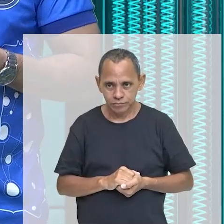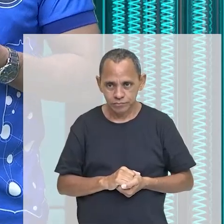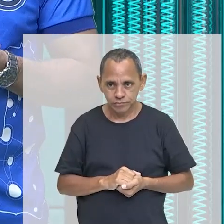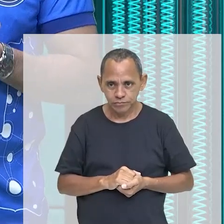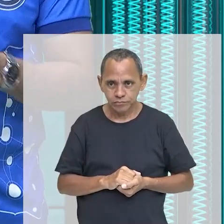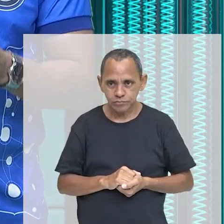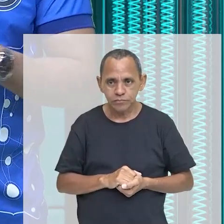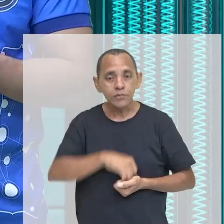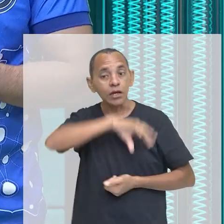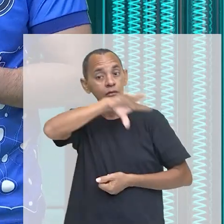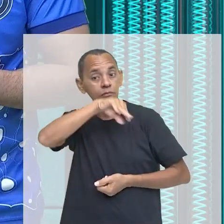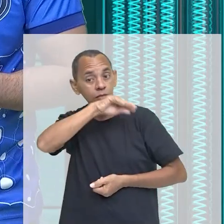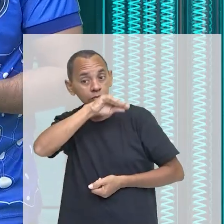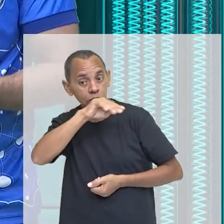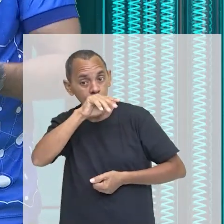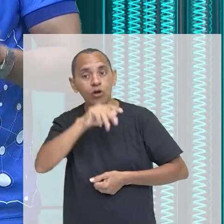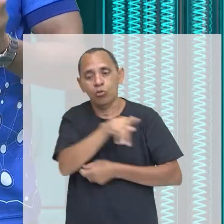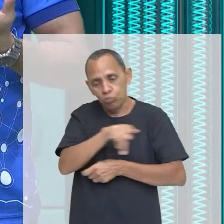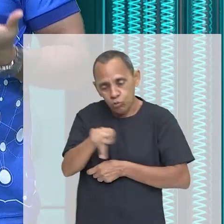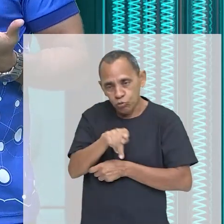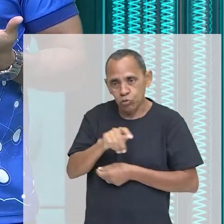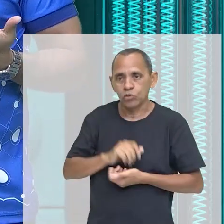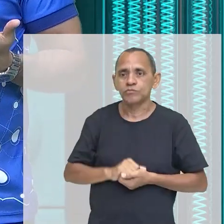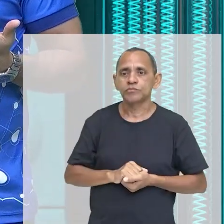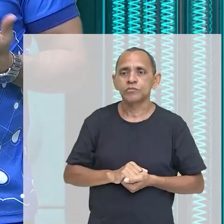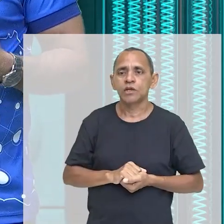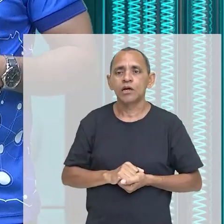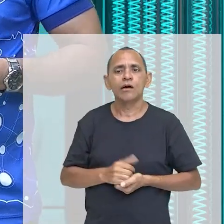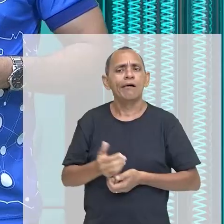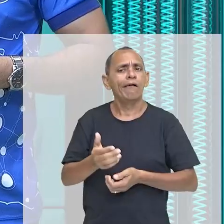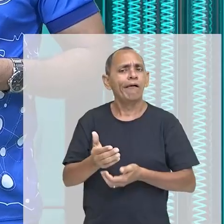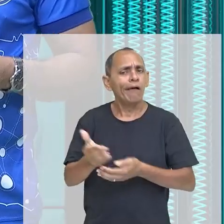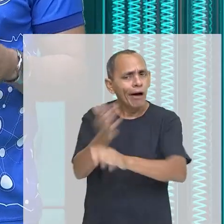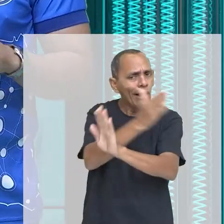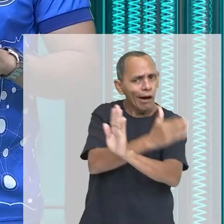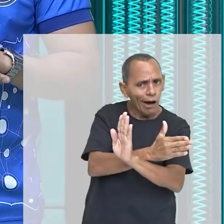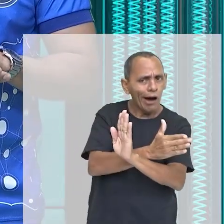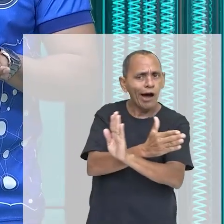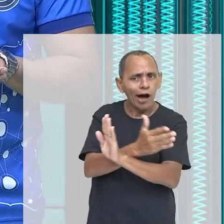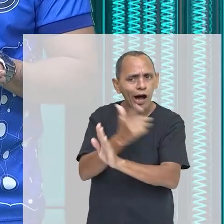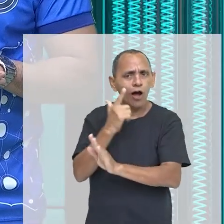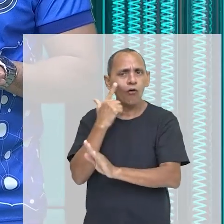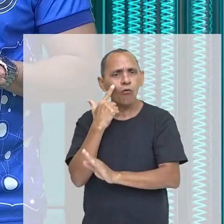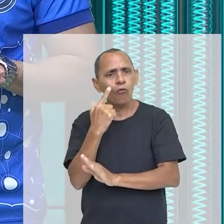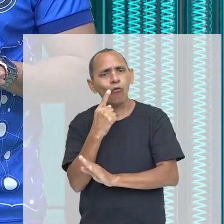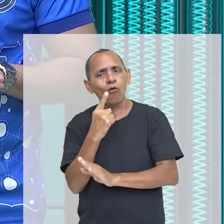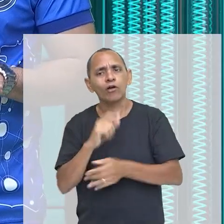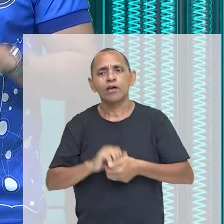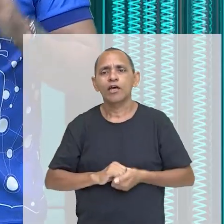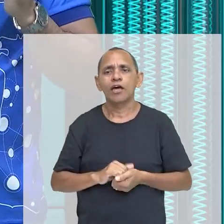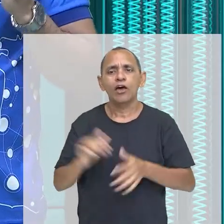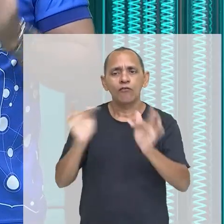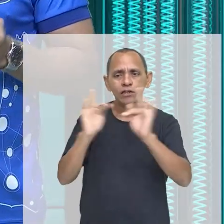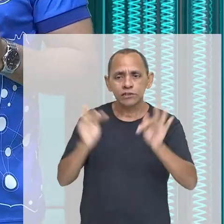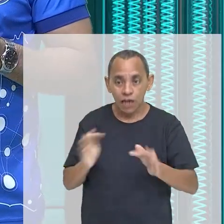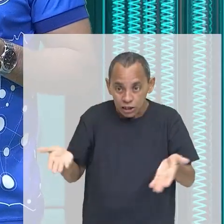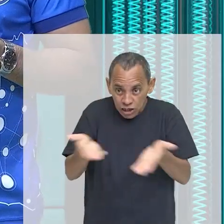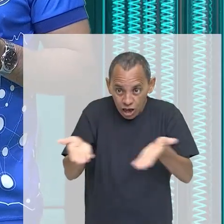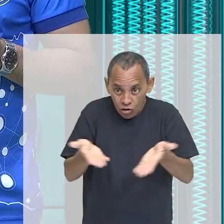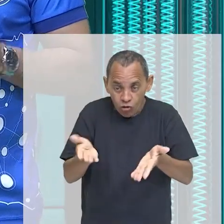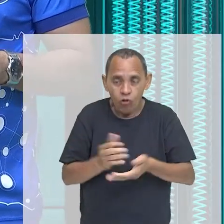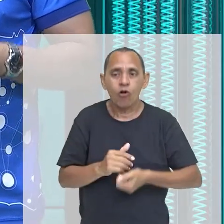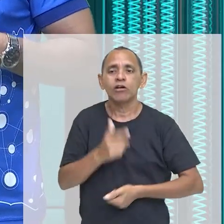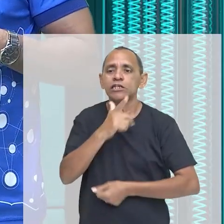it can contradict entirely. Então, nós já vimos felicidade, happiness. Aqui a gente está vendo sadness, né? Talvez